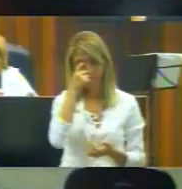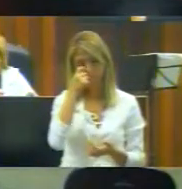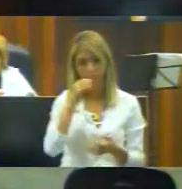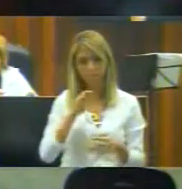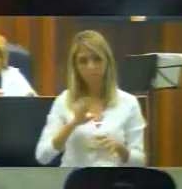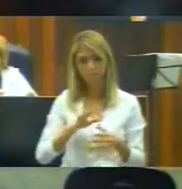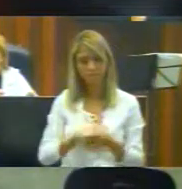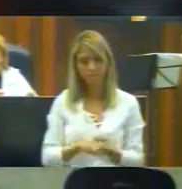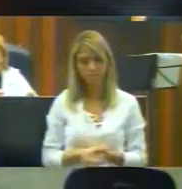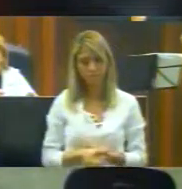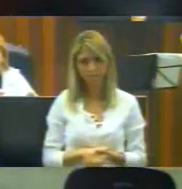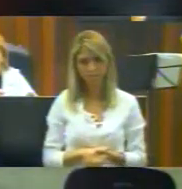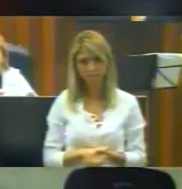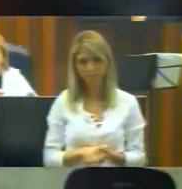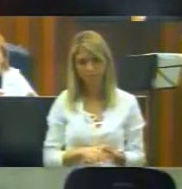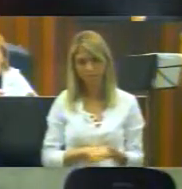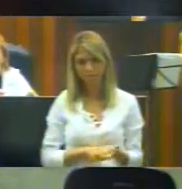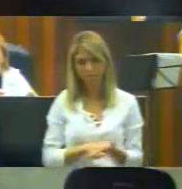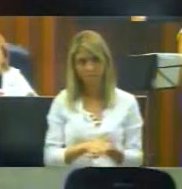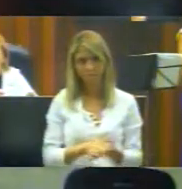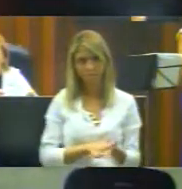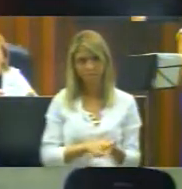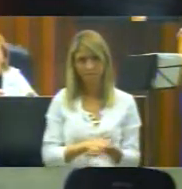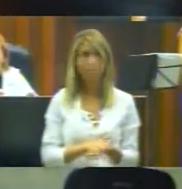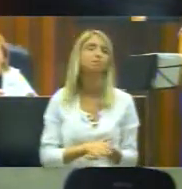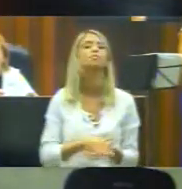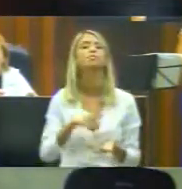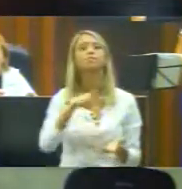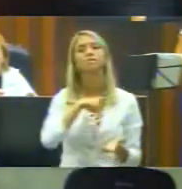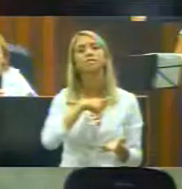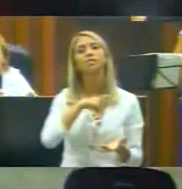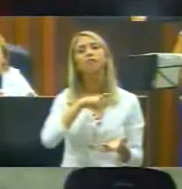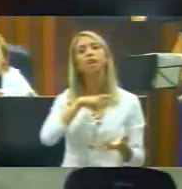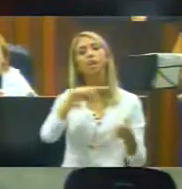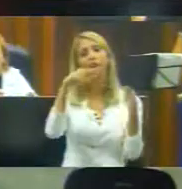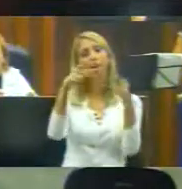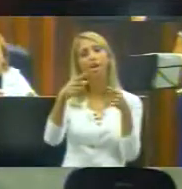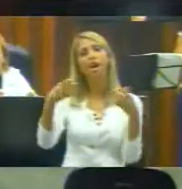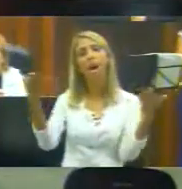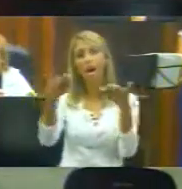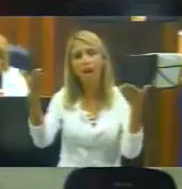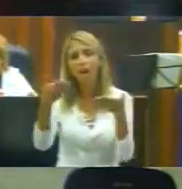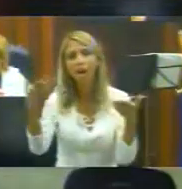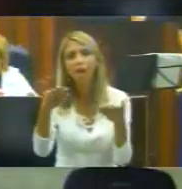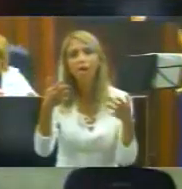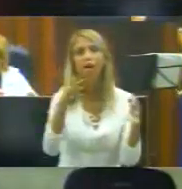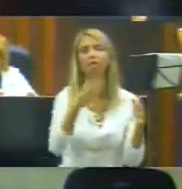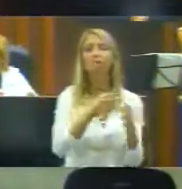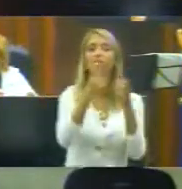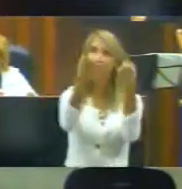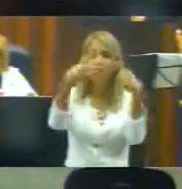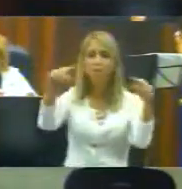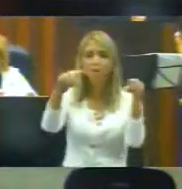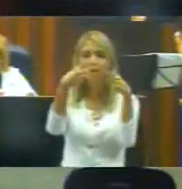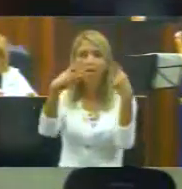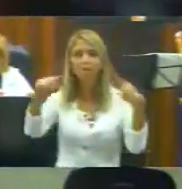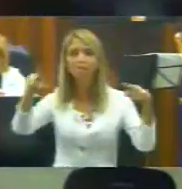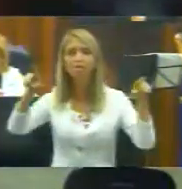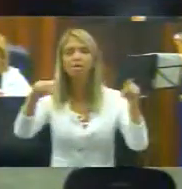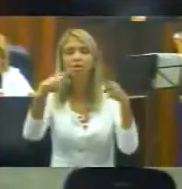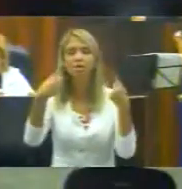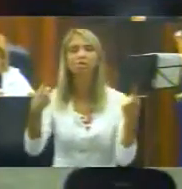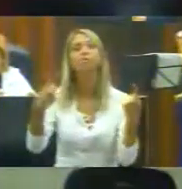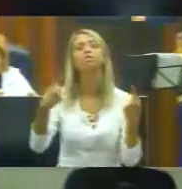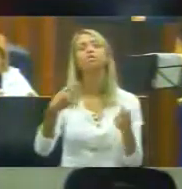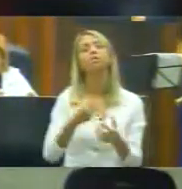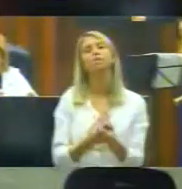um pouco o protocolo. Ao invés de a gente fazer pelo som do mirinho, a gente vai ter ao vivo aqui o maestro tocando o hino e a